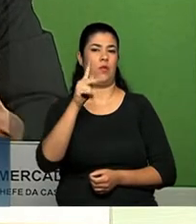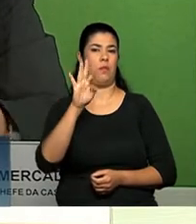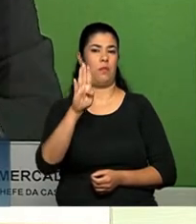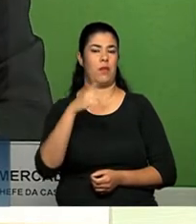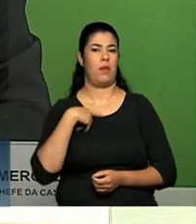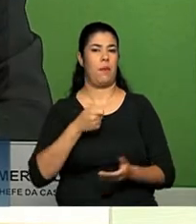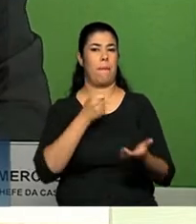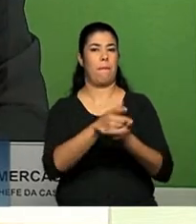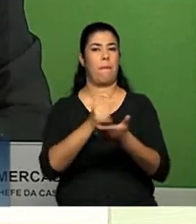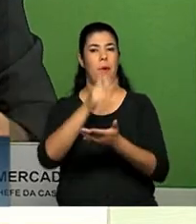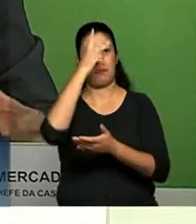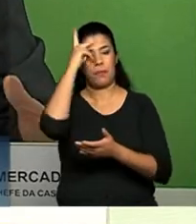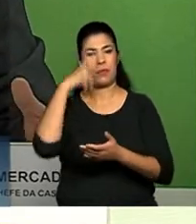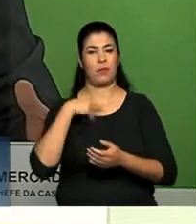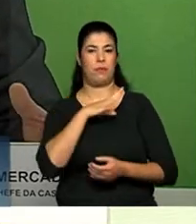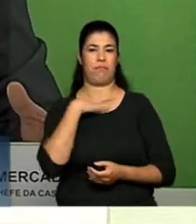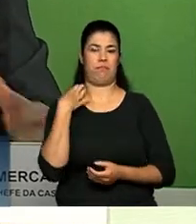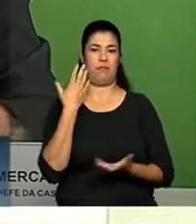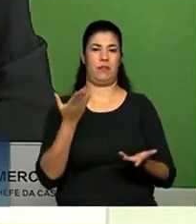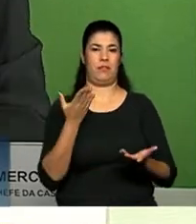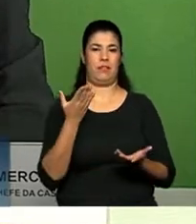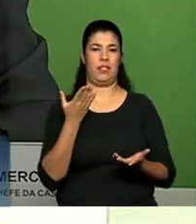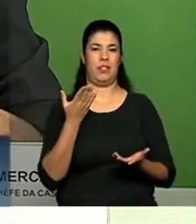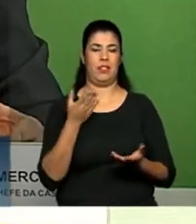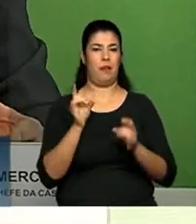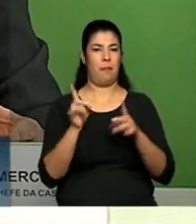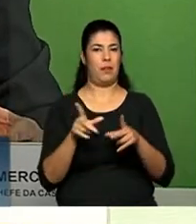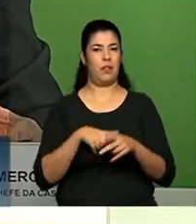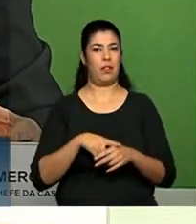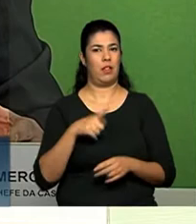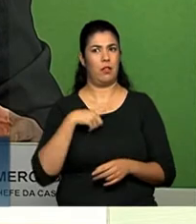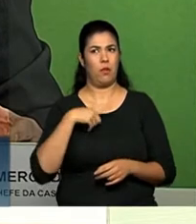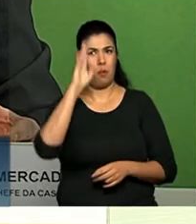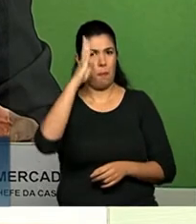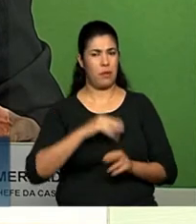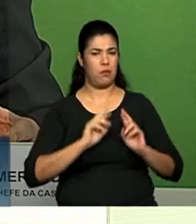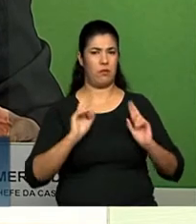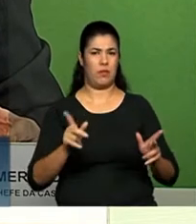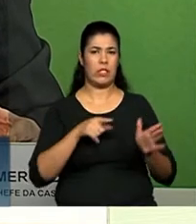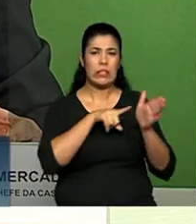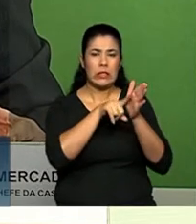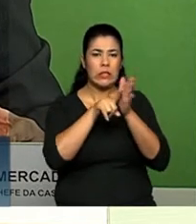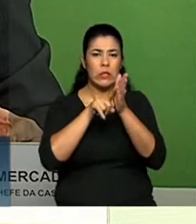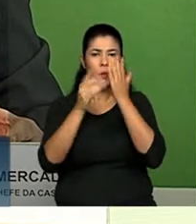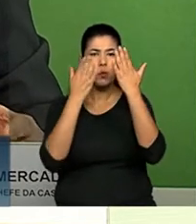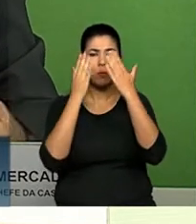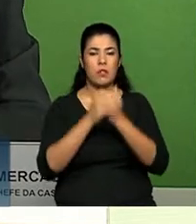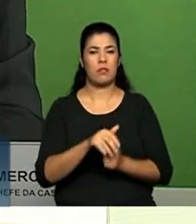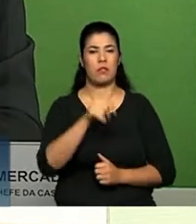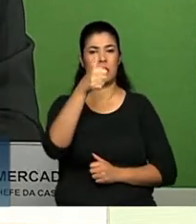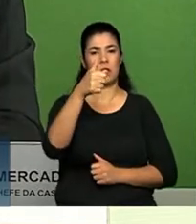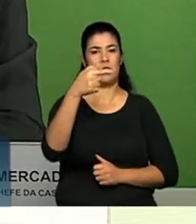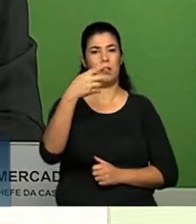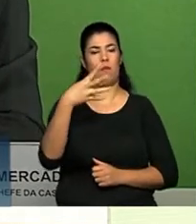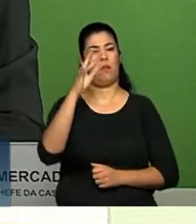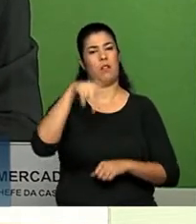Então, o Brasil está fora da curva. Nós analisamos 134 países. Então,